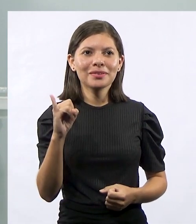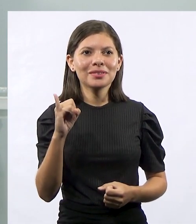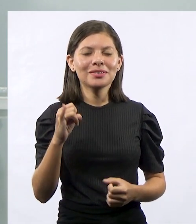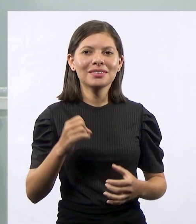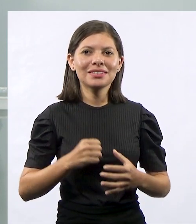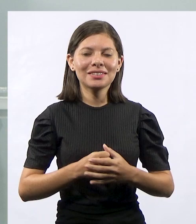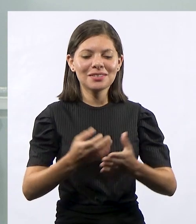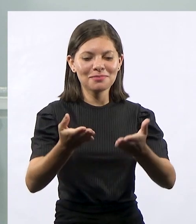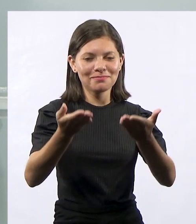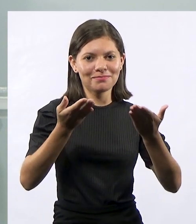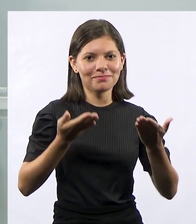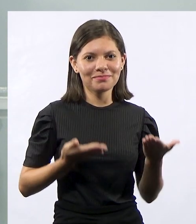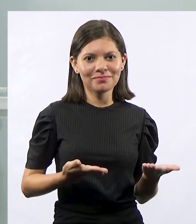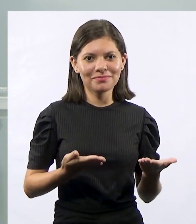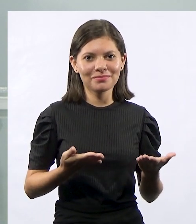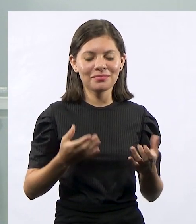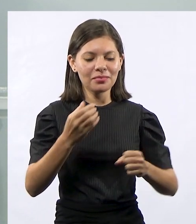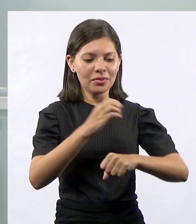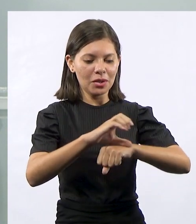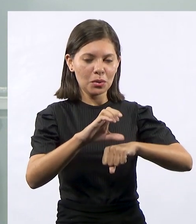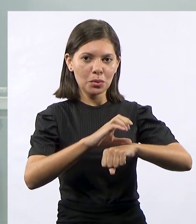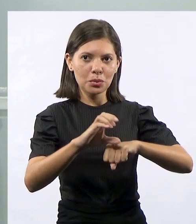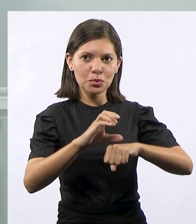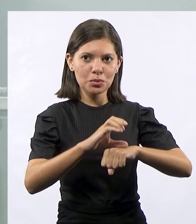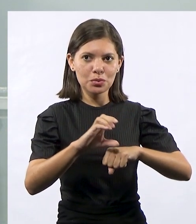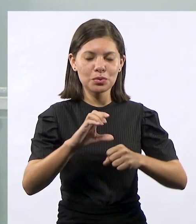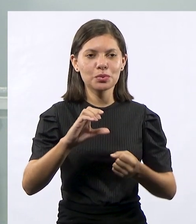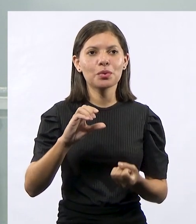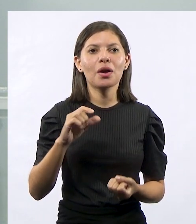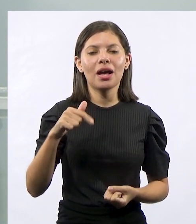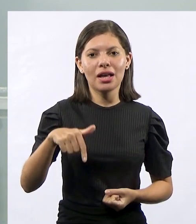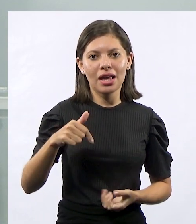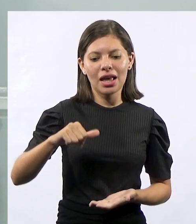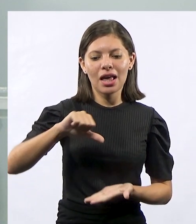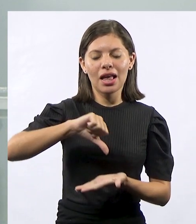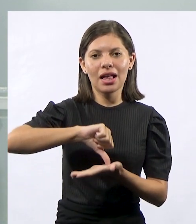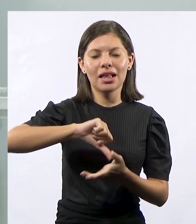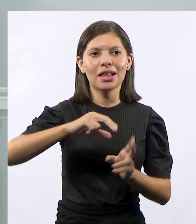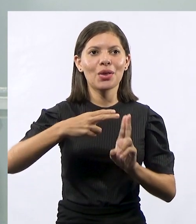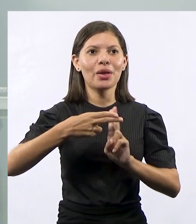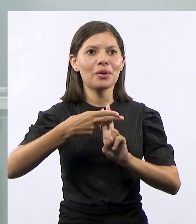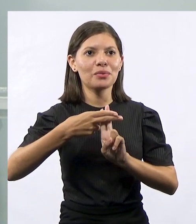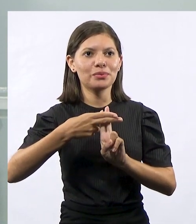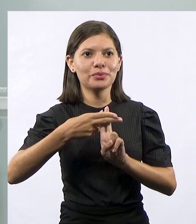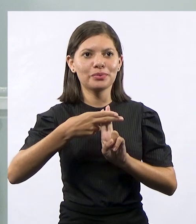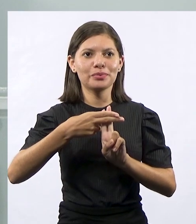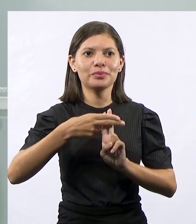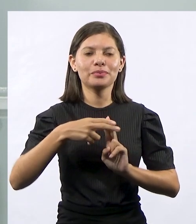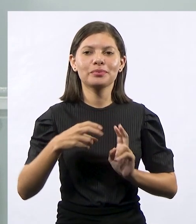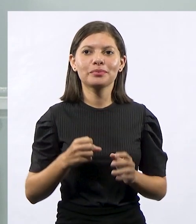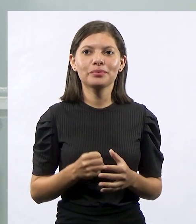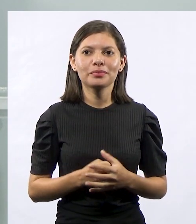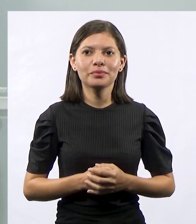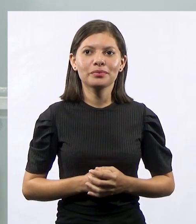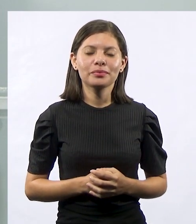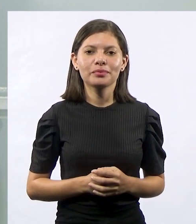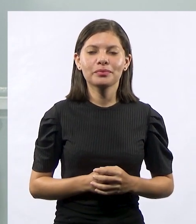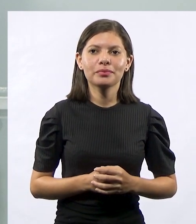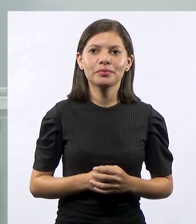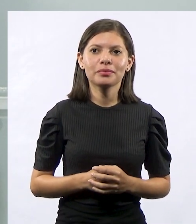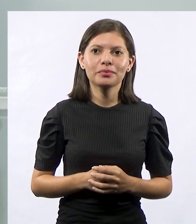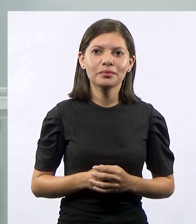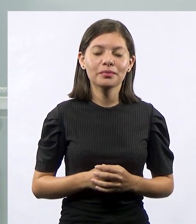Saudações, pessoas! Sejam bem-vindos aos cursos do Instituto Federal de Educação, Ciência e Tecnologia de Rondônia, o